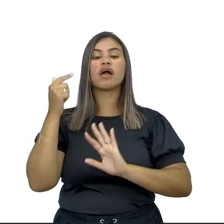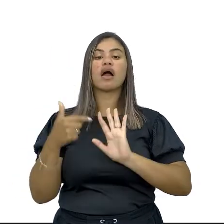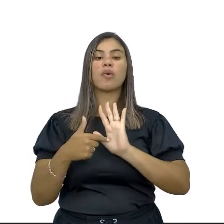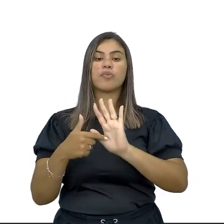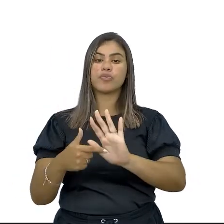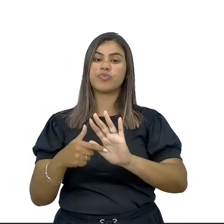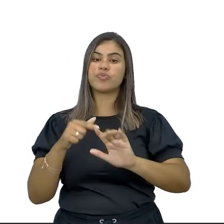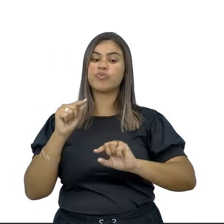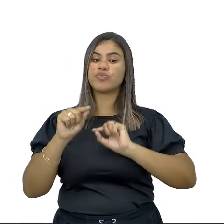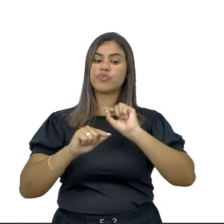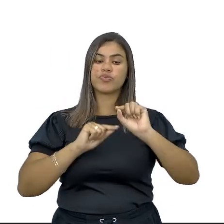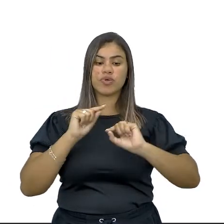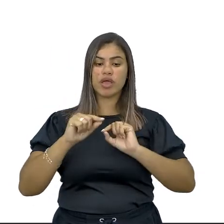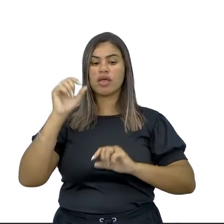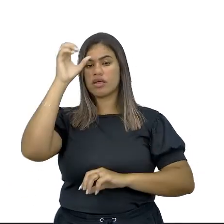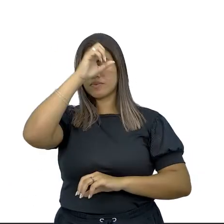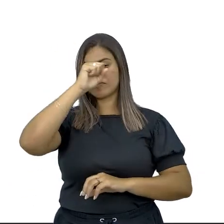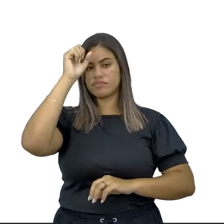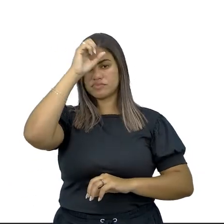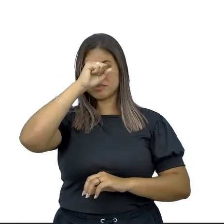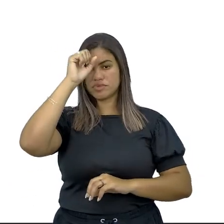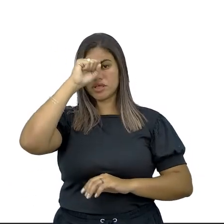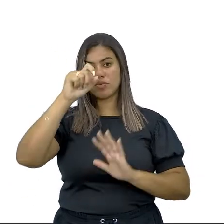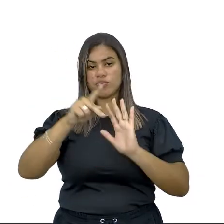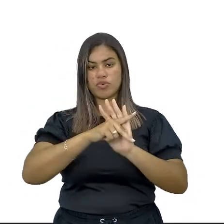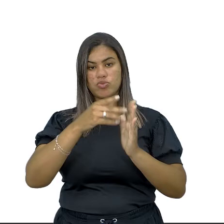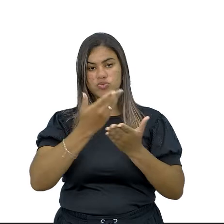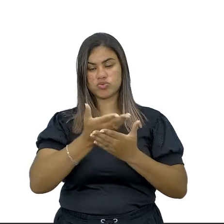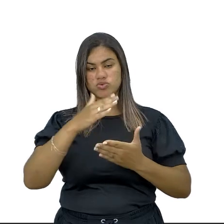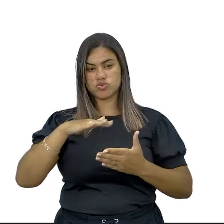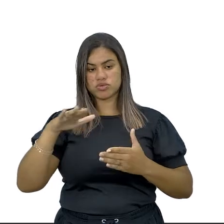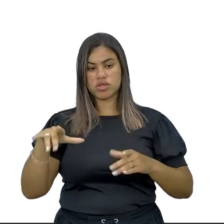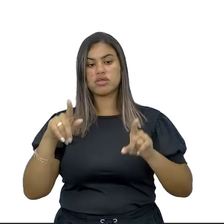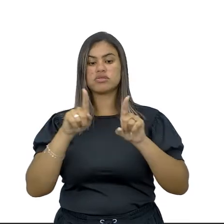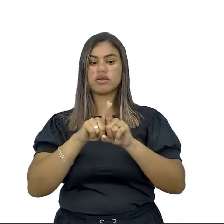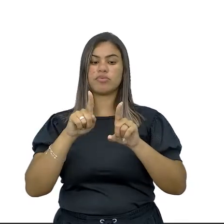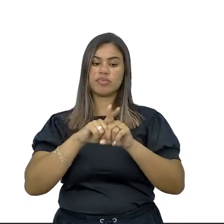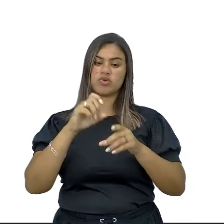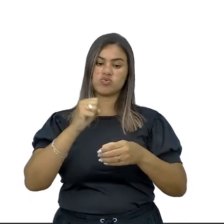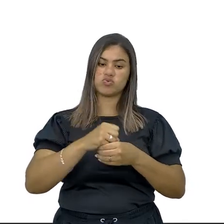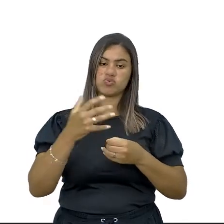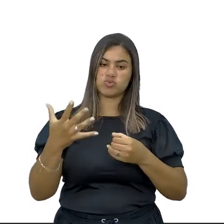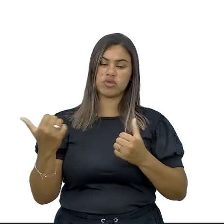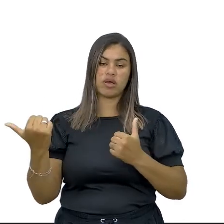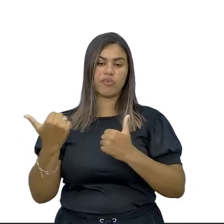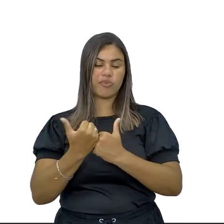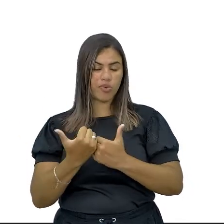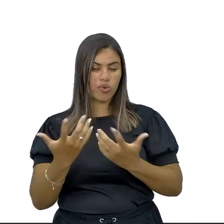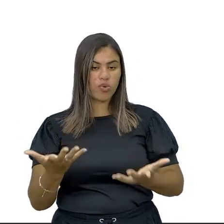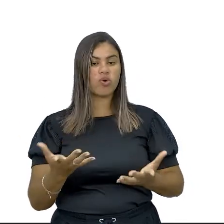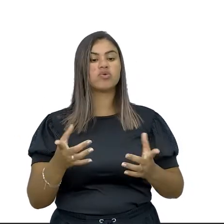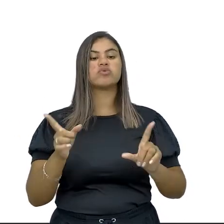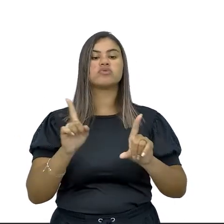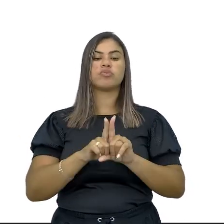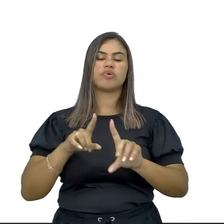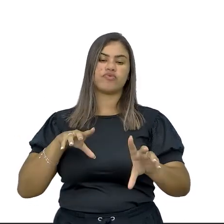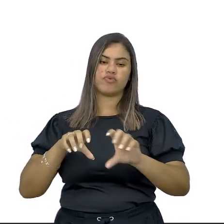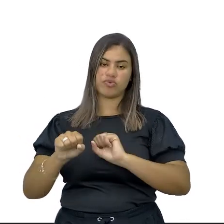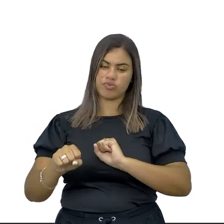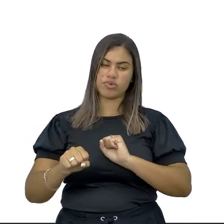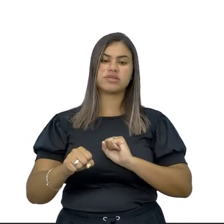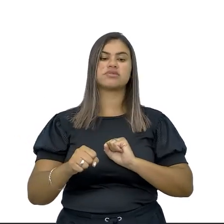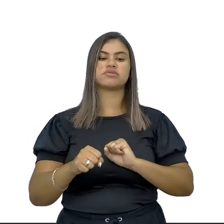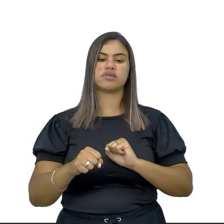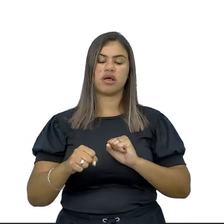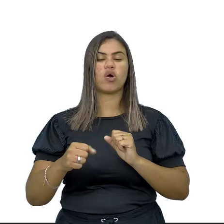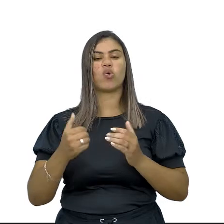às aprendizagens dos estudantes, como a produção de materiais de apoio, como as formações, né, tanto